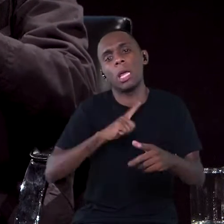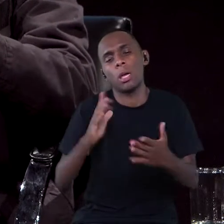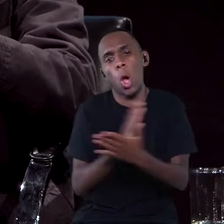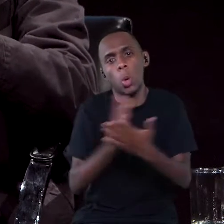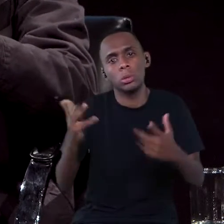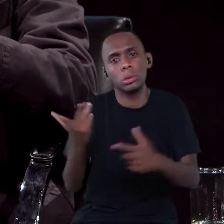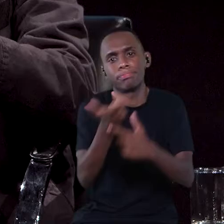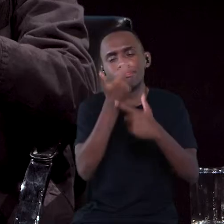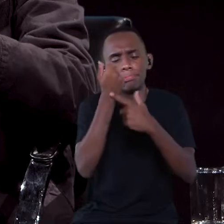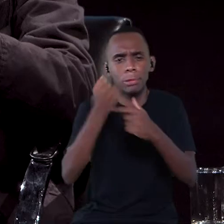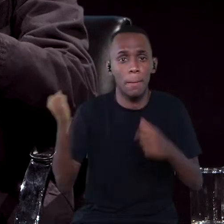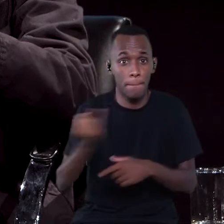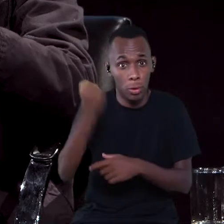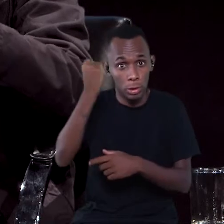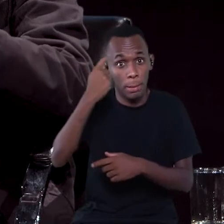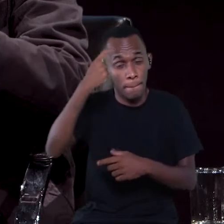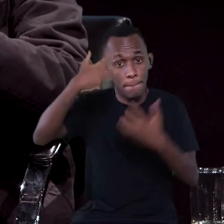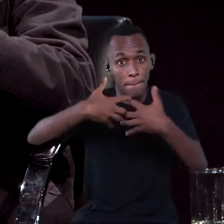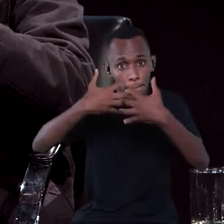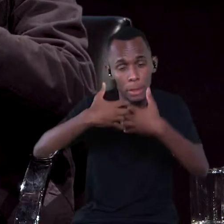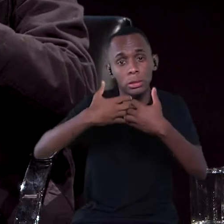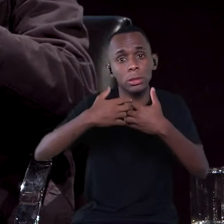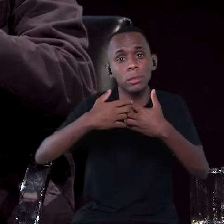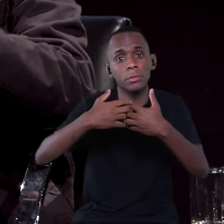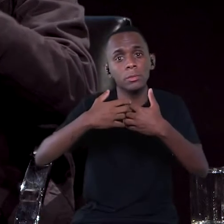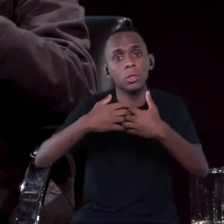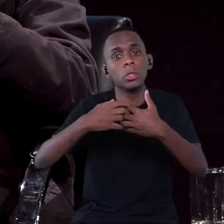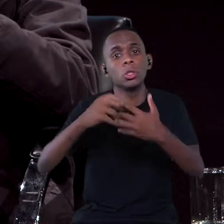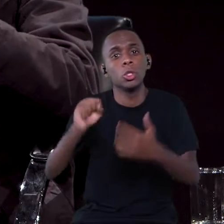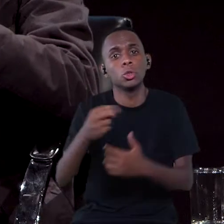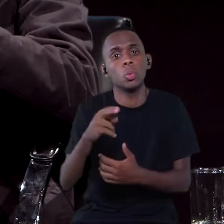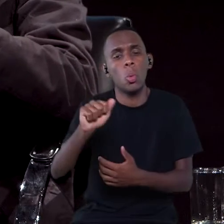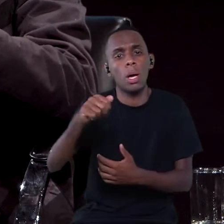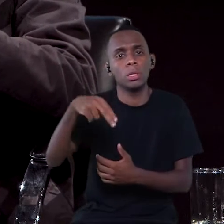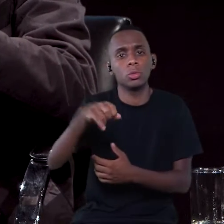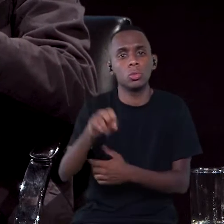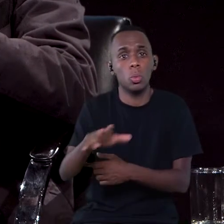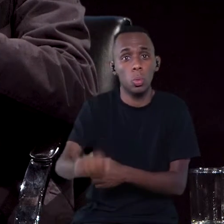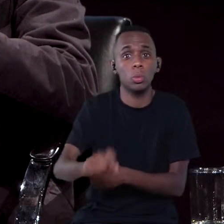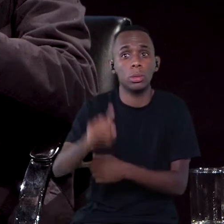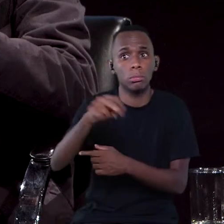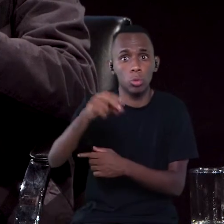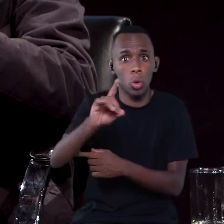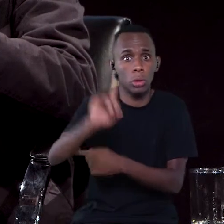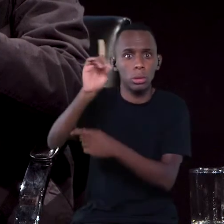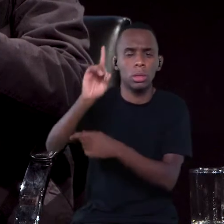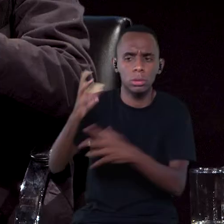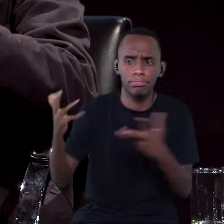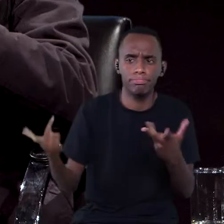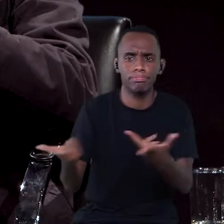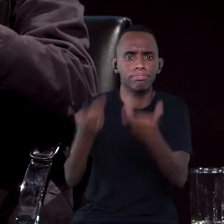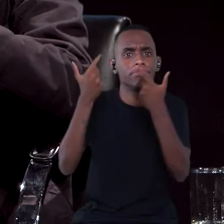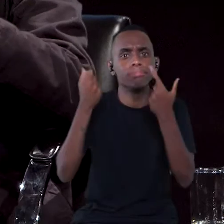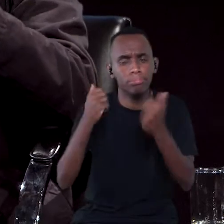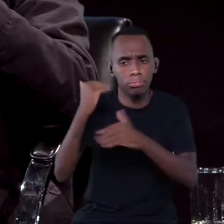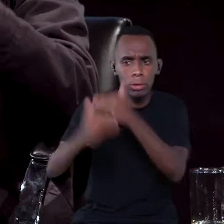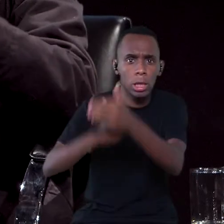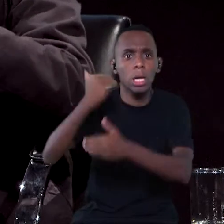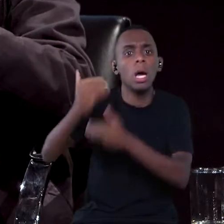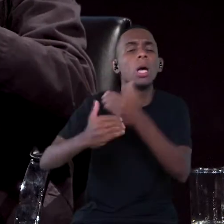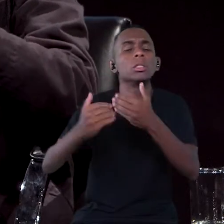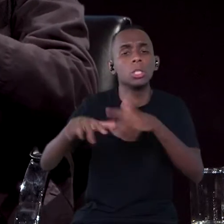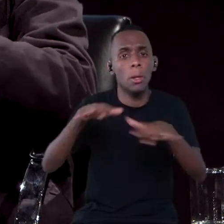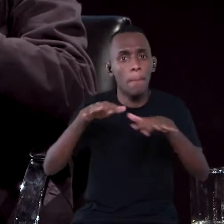populares fundamentais. A gente tem que pensar que o Oriano Suassuna está em plena atividade nesse período, no Nordeste. Né? Todo o desdobramento do